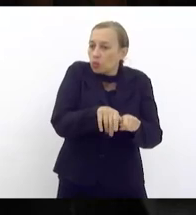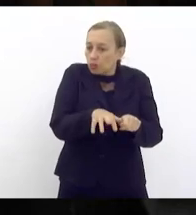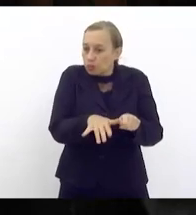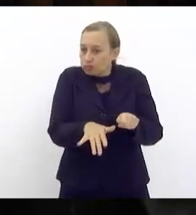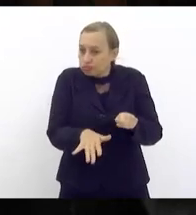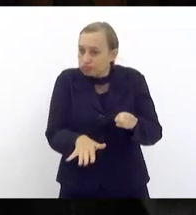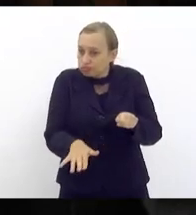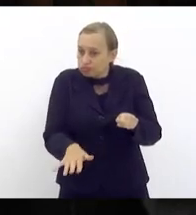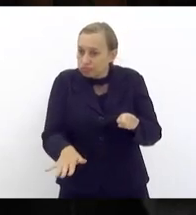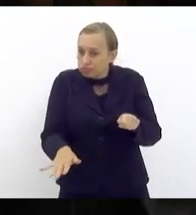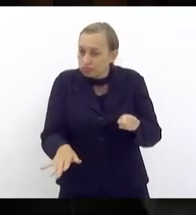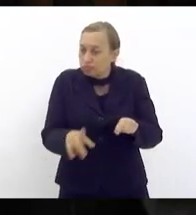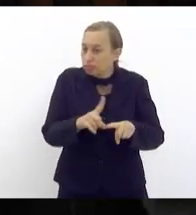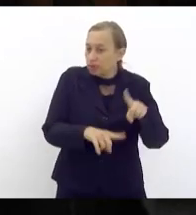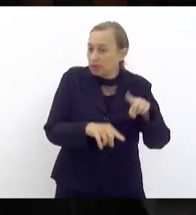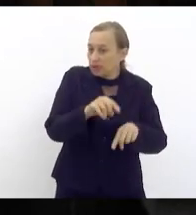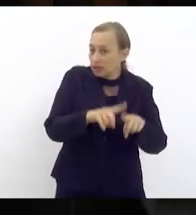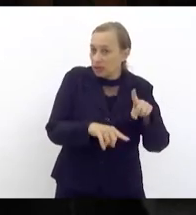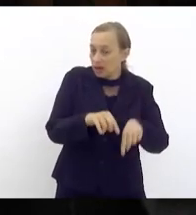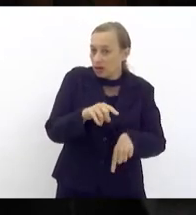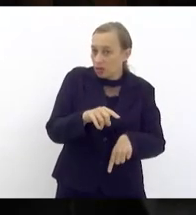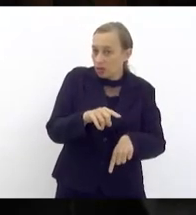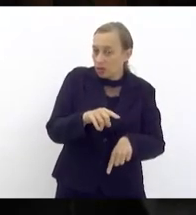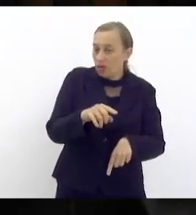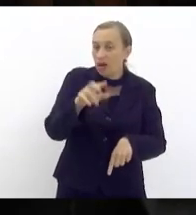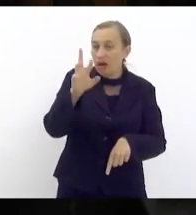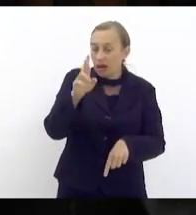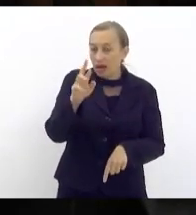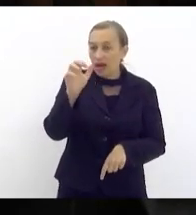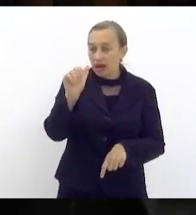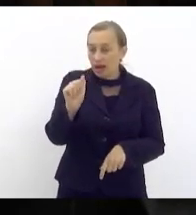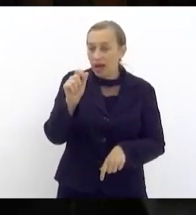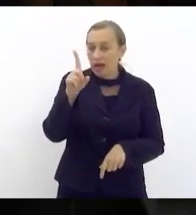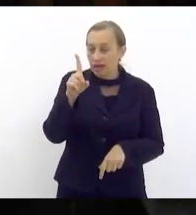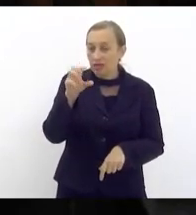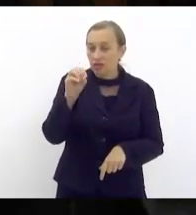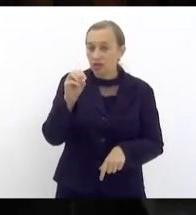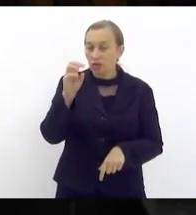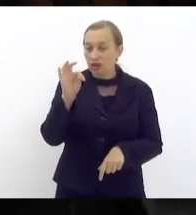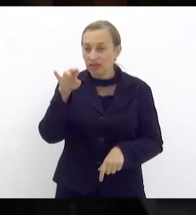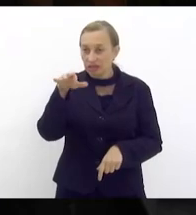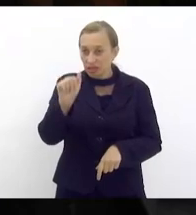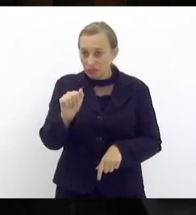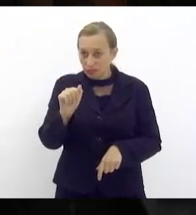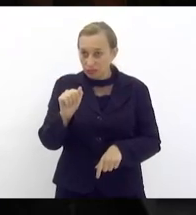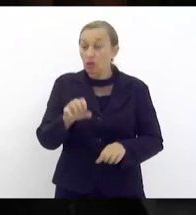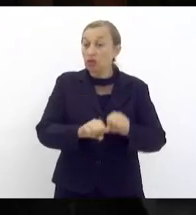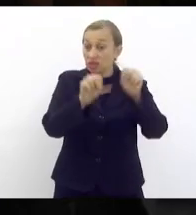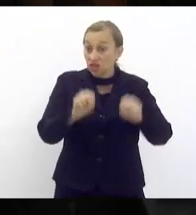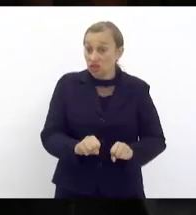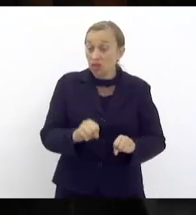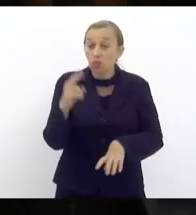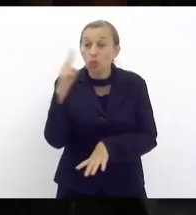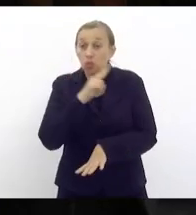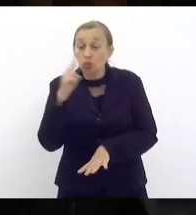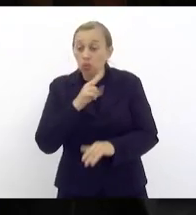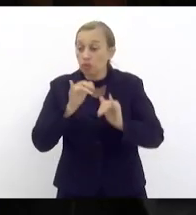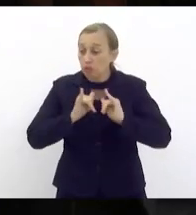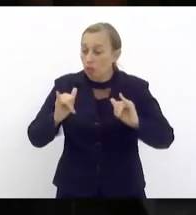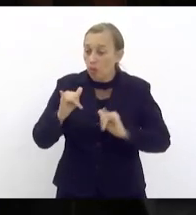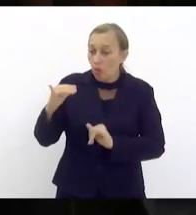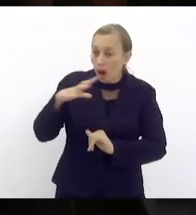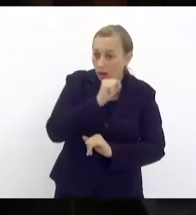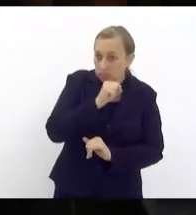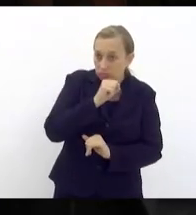radioativo o sistema Estadual de Emergências naturais tem que ser informado